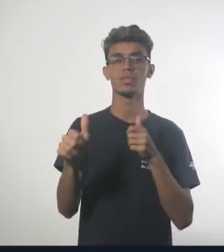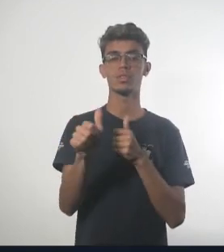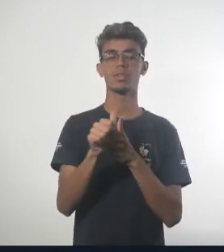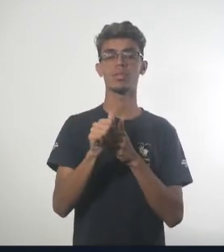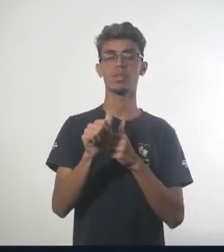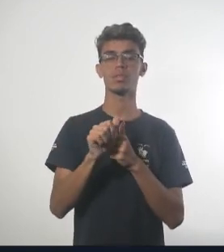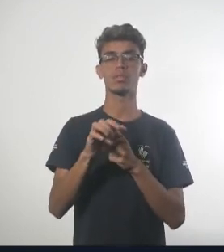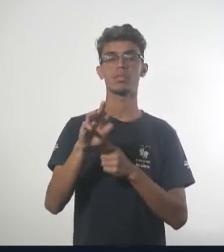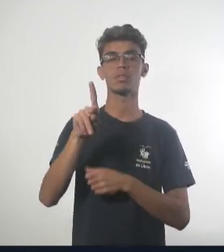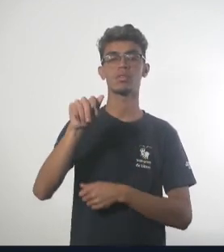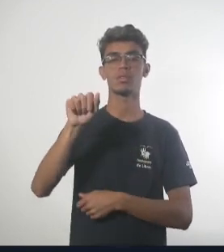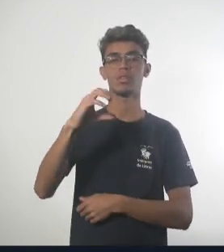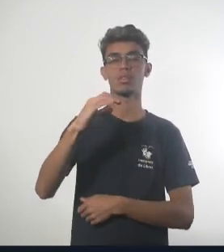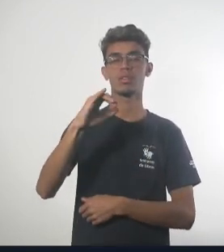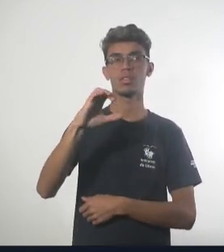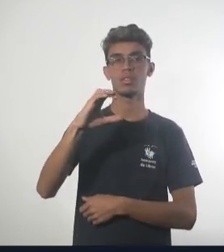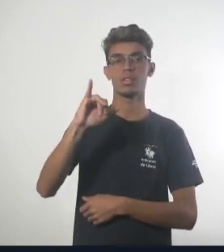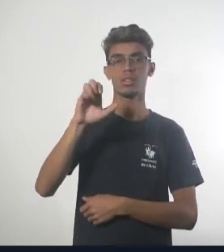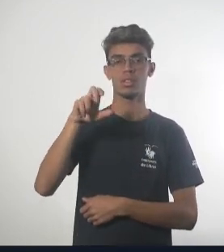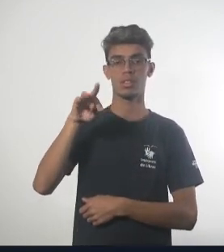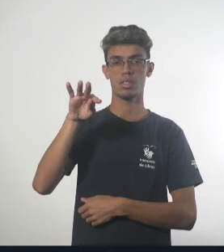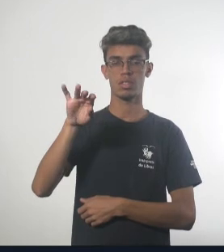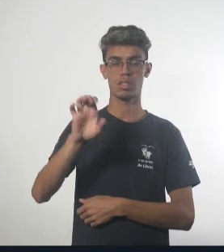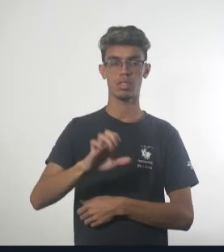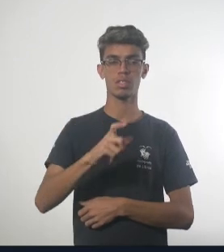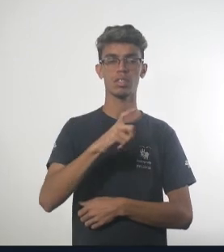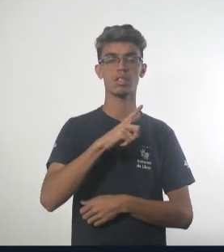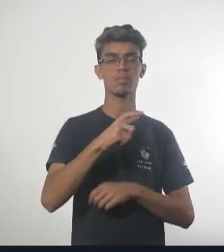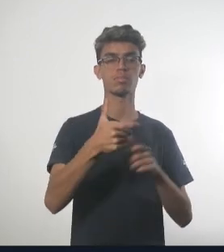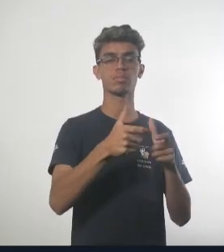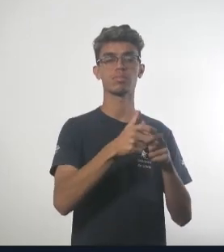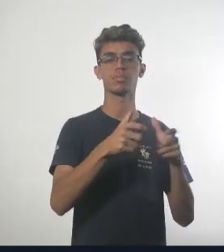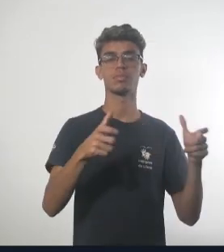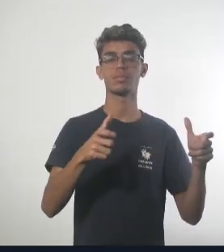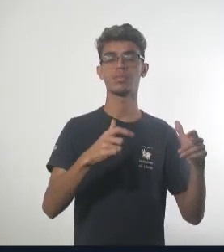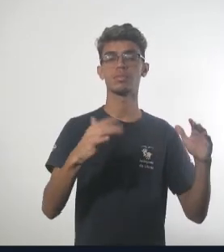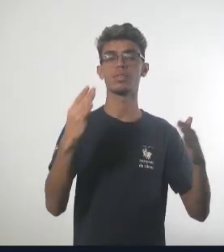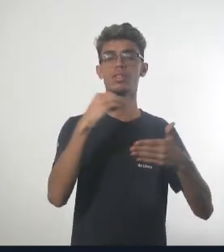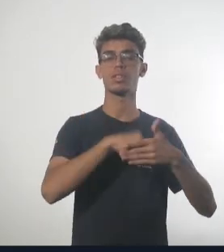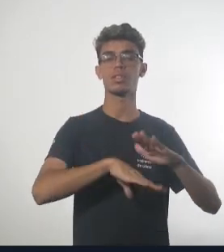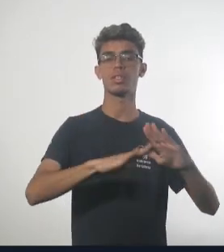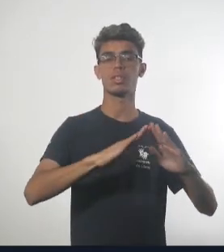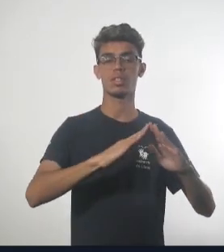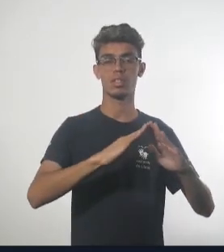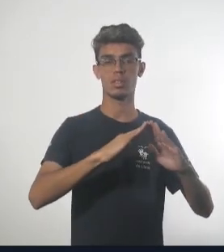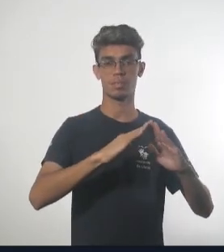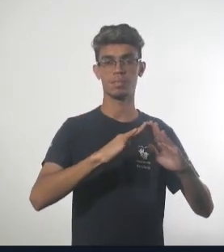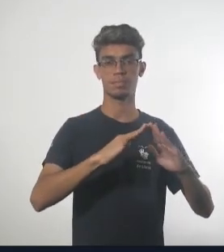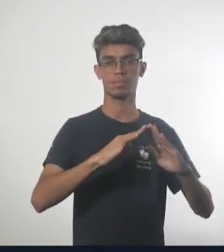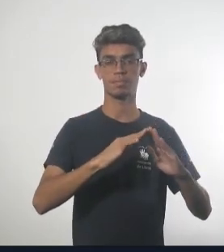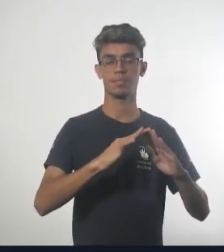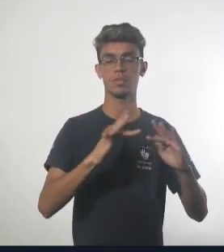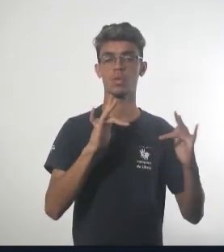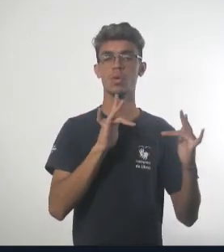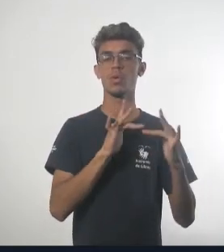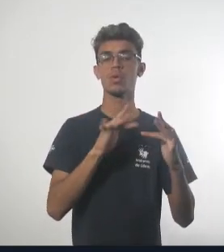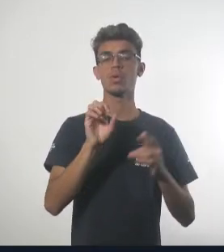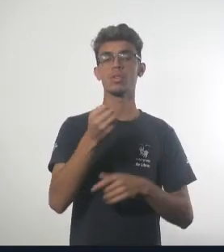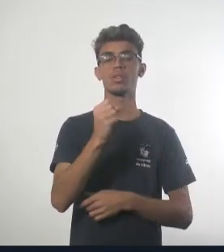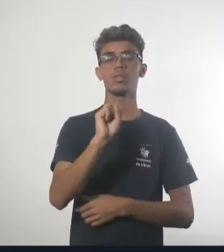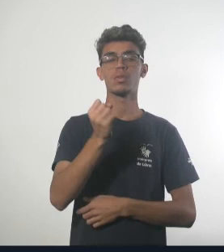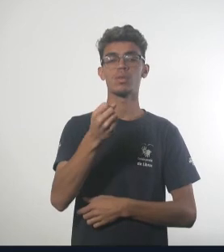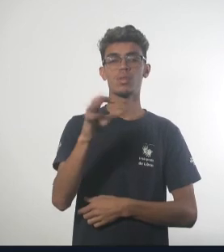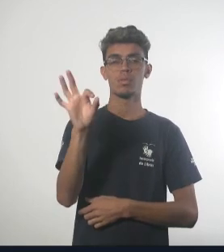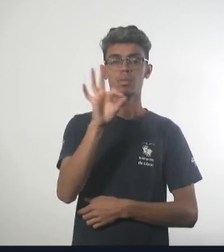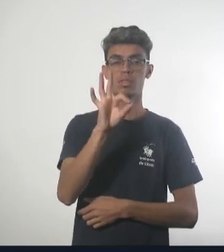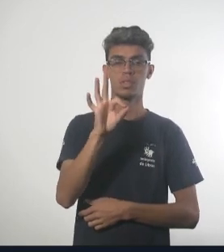paciente, e a grande maioria desses contatos eram contatos intradomiciliares, de pessoas do mesmo domicílio. 88%